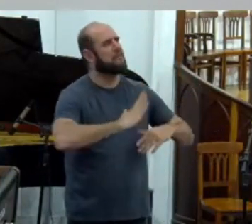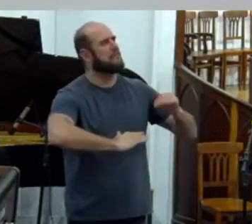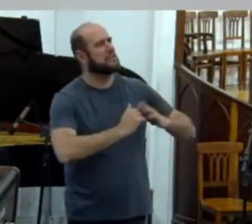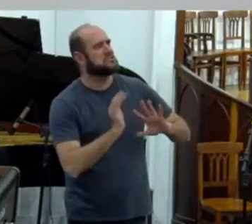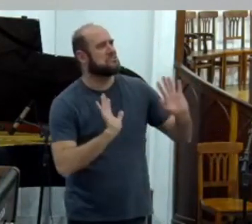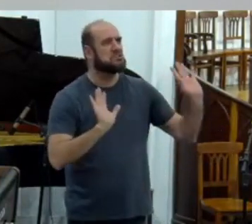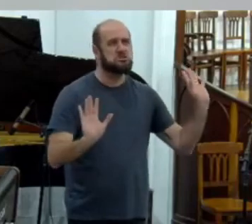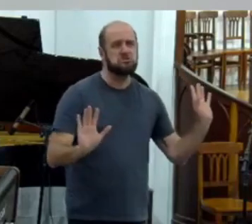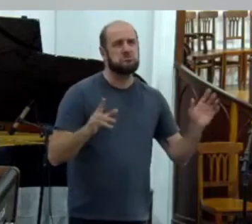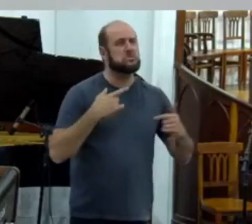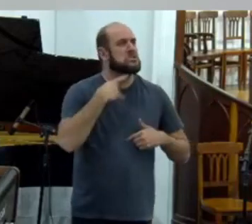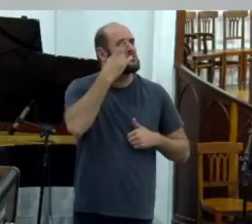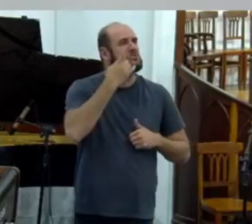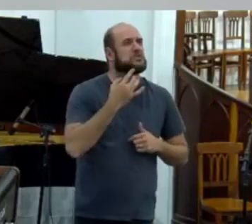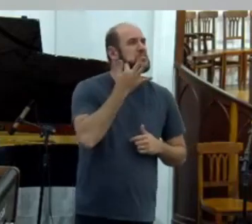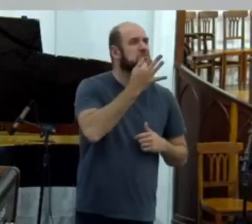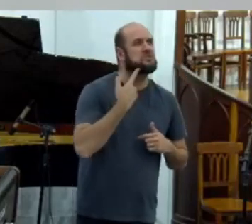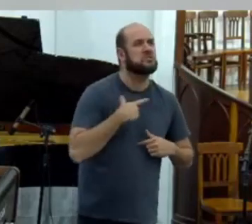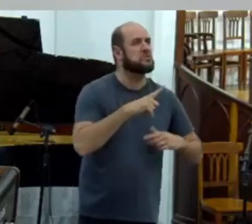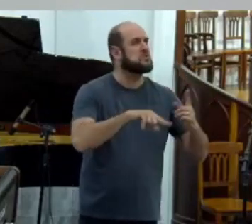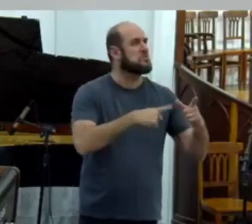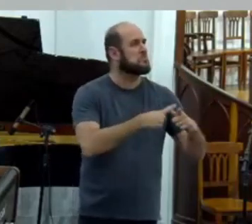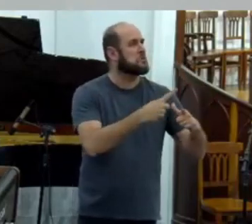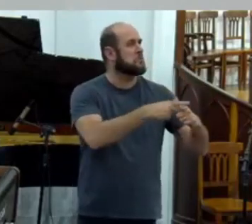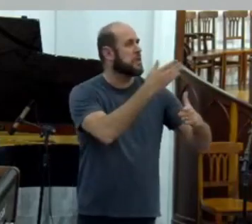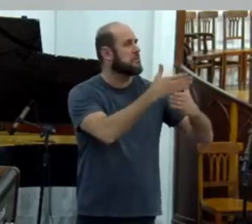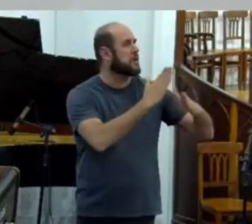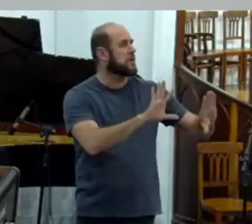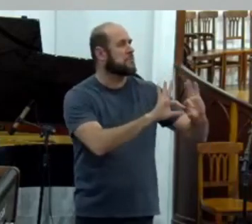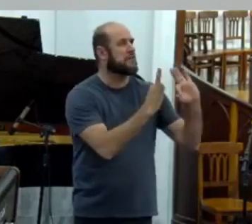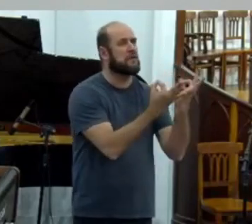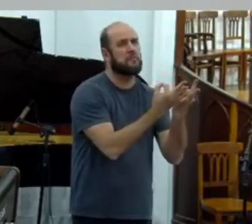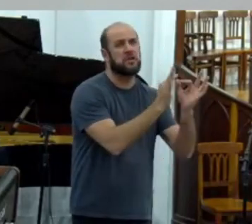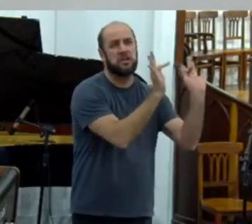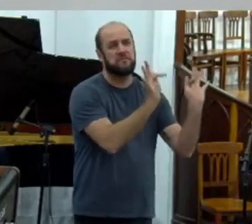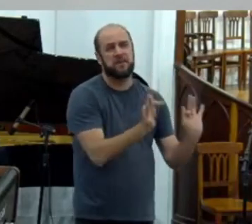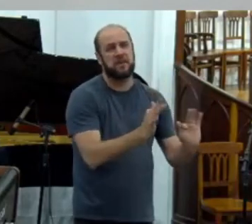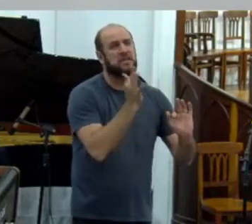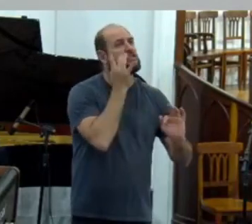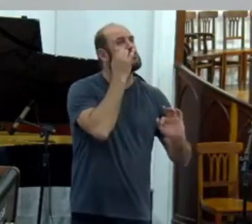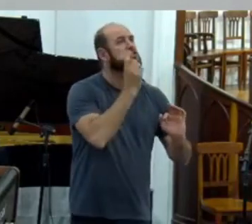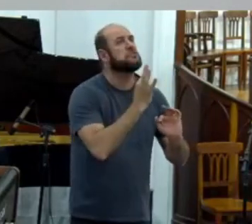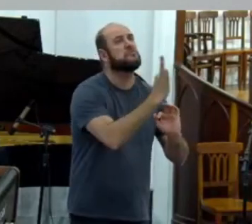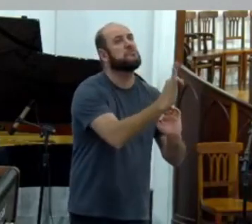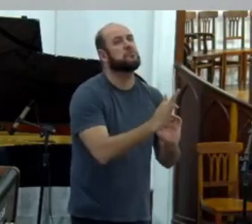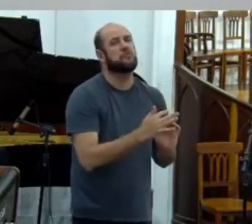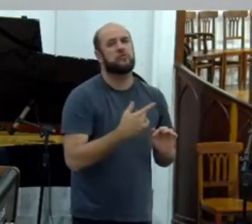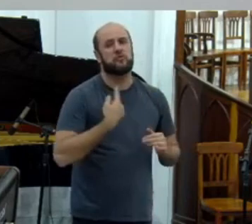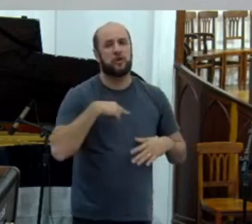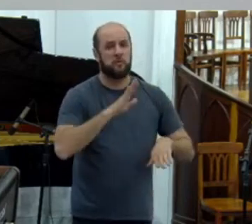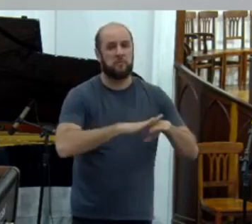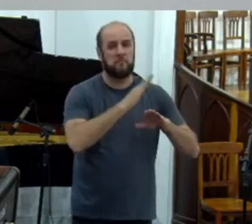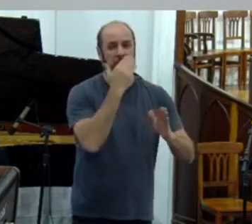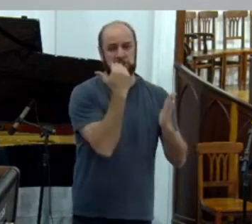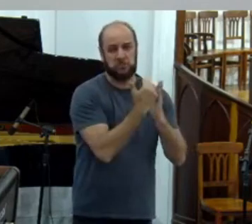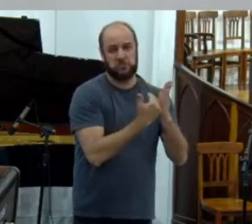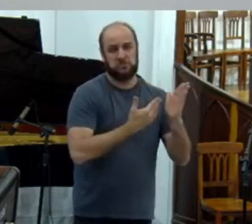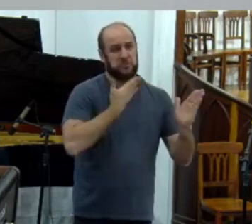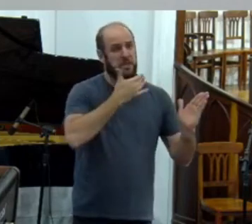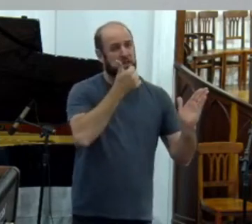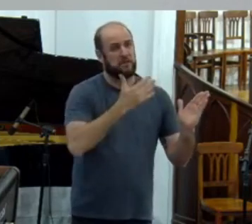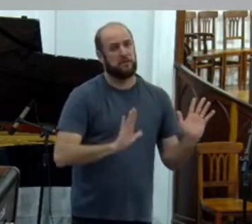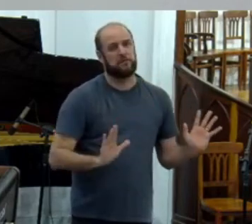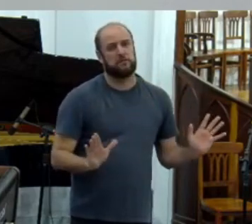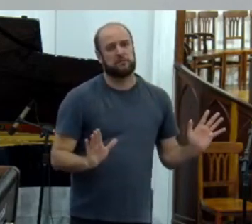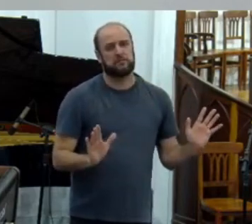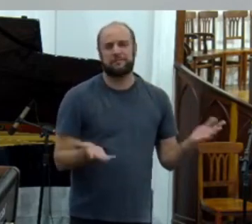um dia, então, em que eu vou conseguir resolver os meus problemas familiares. Vai chegar o dia que eu serei mais disciplinado. Meus